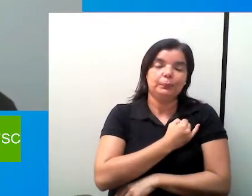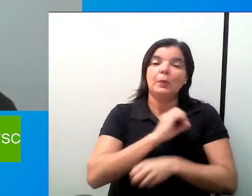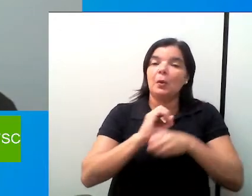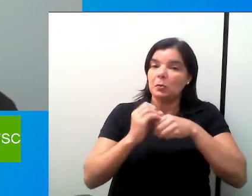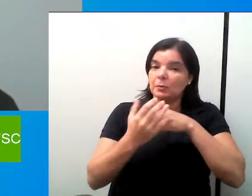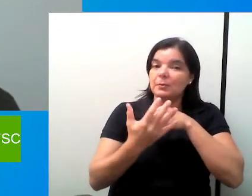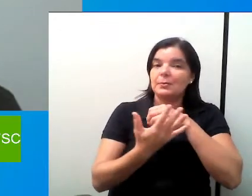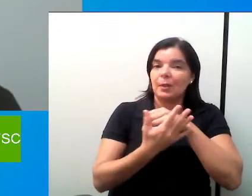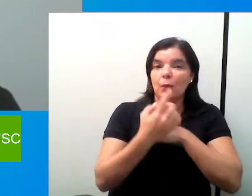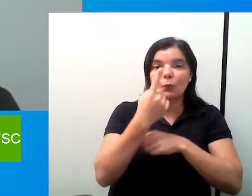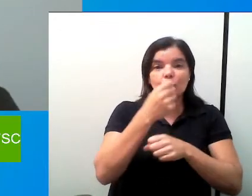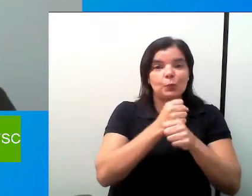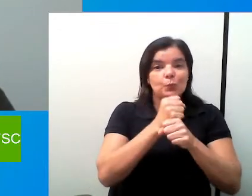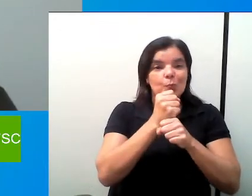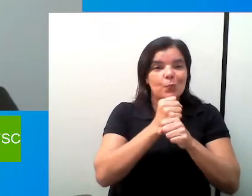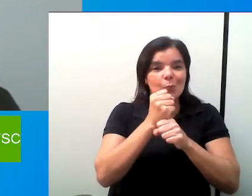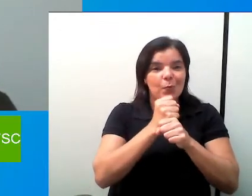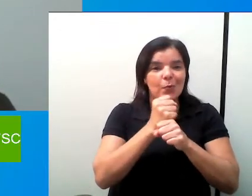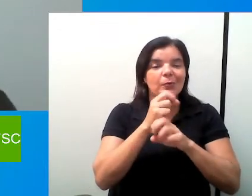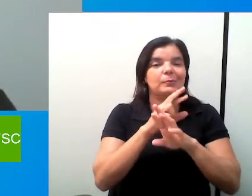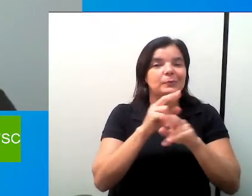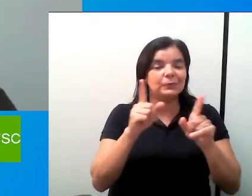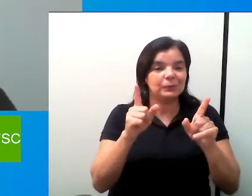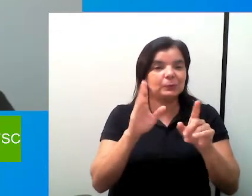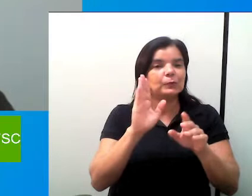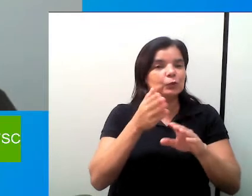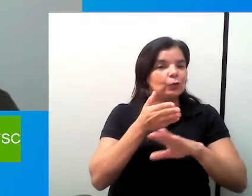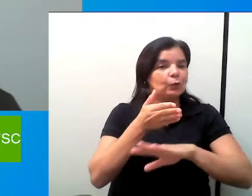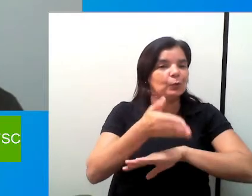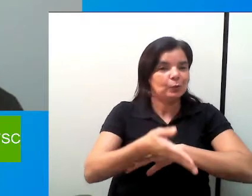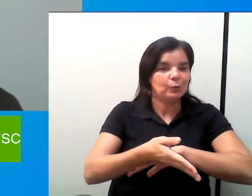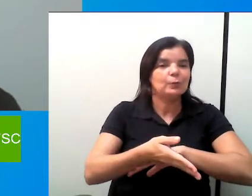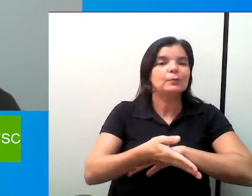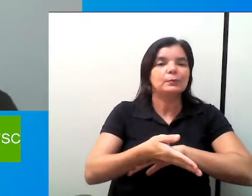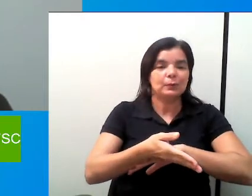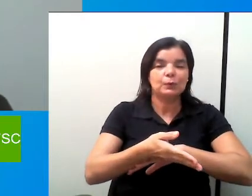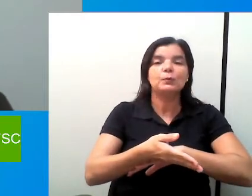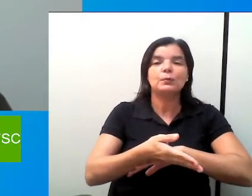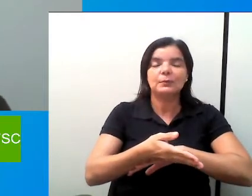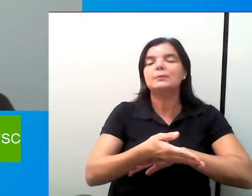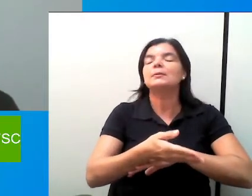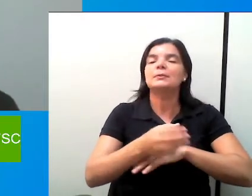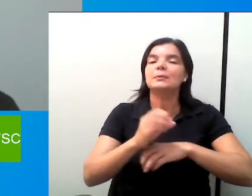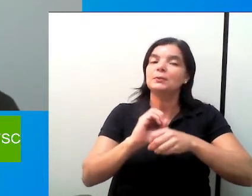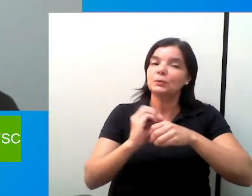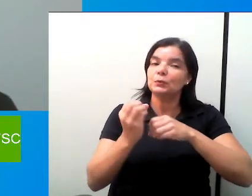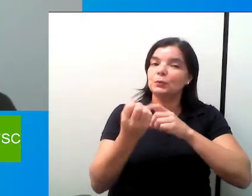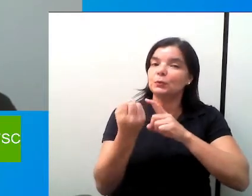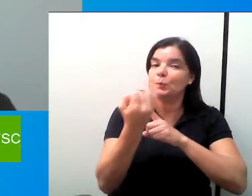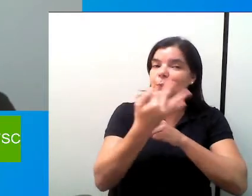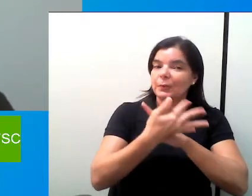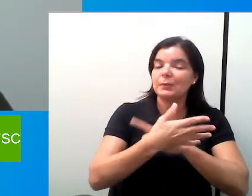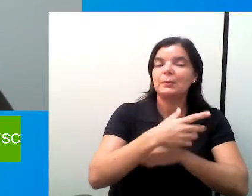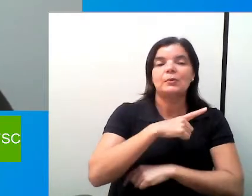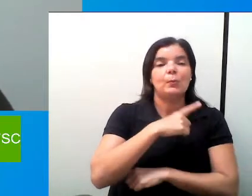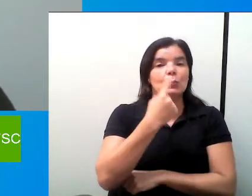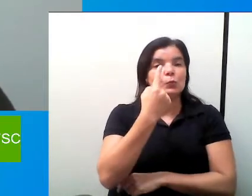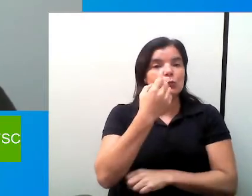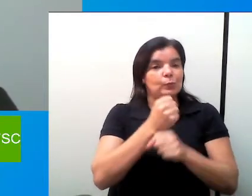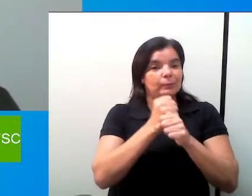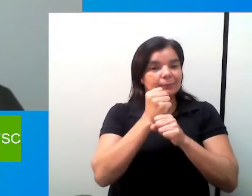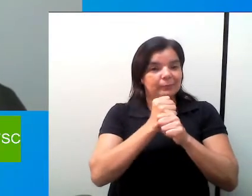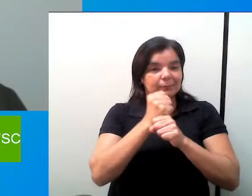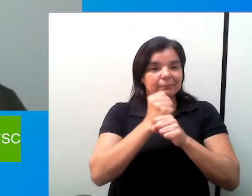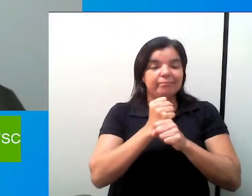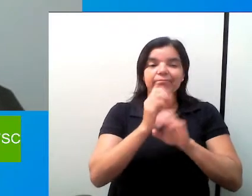tivemos 1 ano, tá? Diferente da Jane, que já entrou, né, com a atividade de extensão no meio da pandemia, nós não, nós tivemos 1 ano, Jane, de